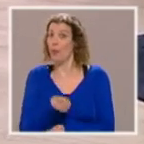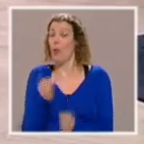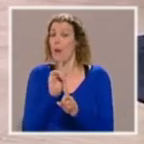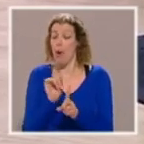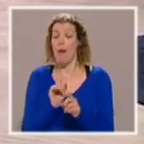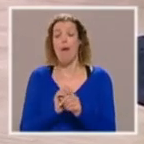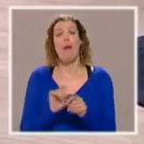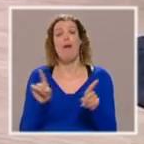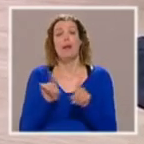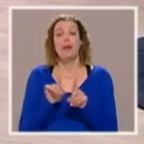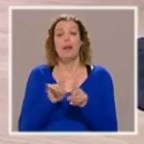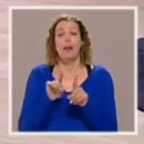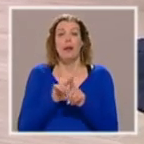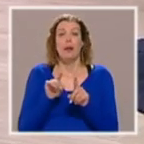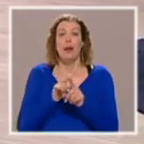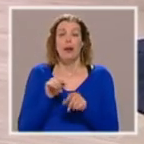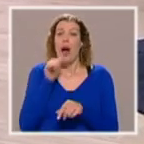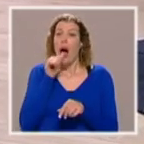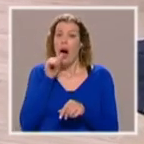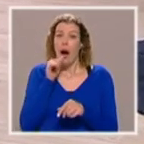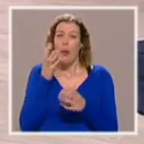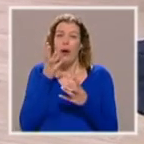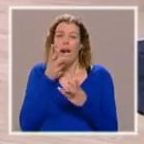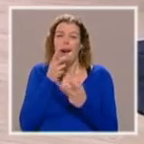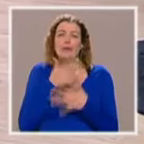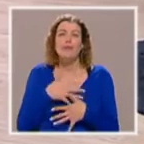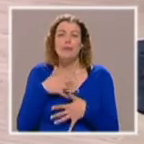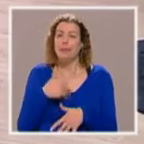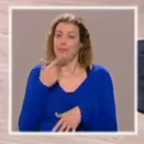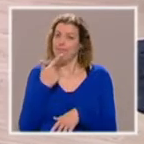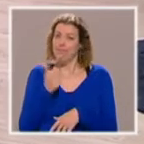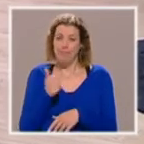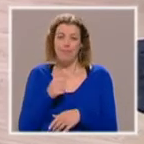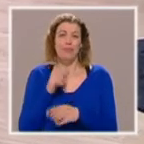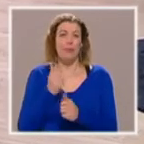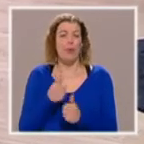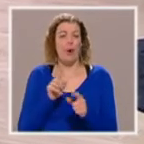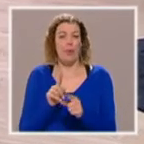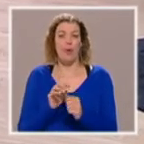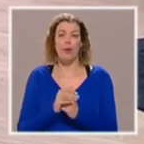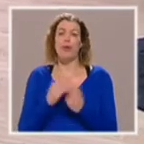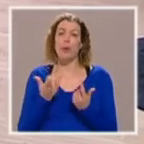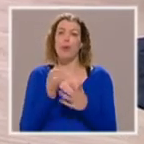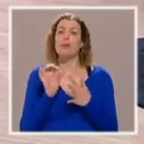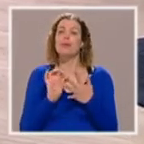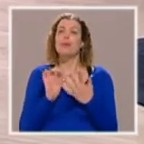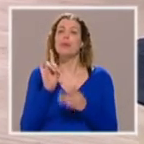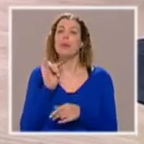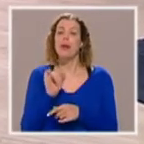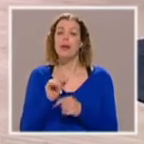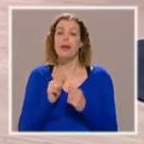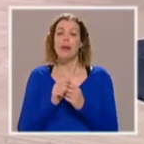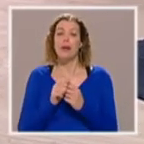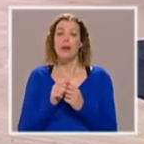tal como utilizar banhos de água muito quente e outro pormenor, que não é só a temperatura, que é o